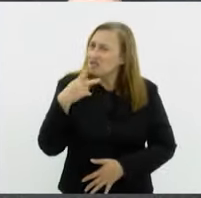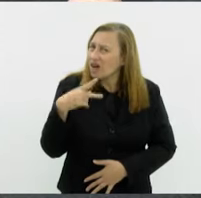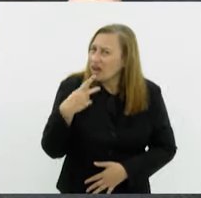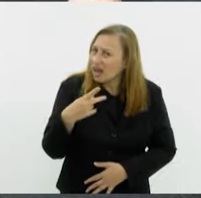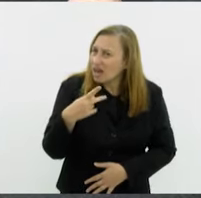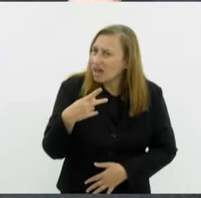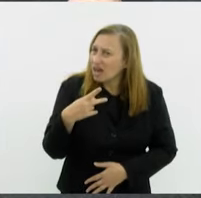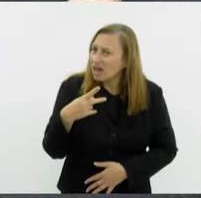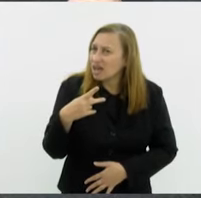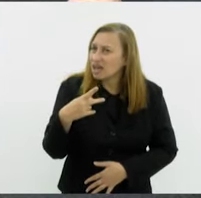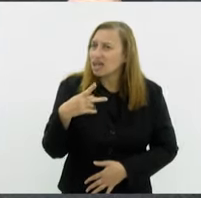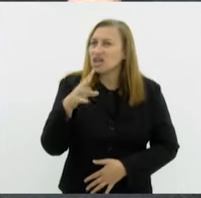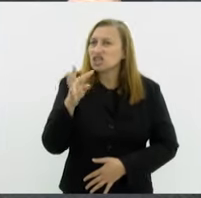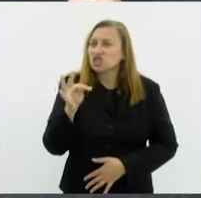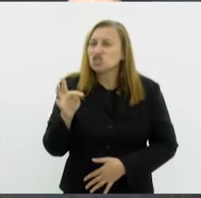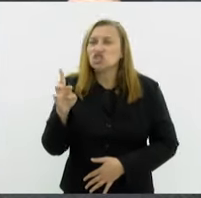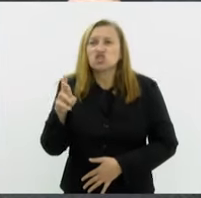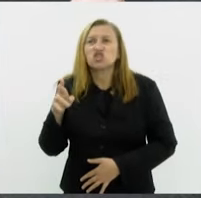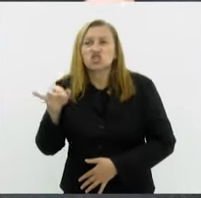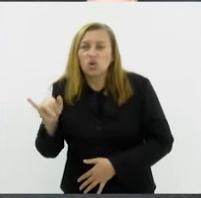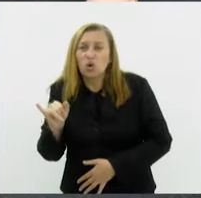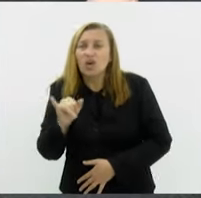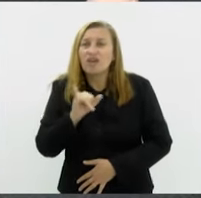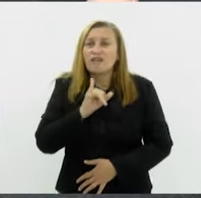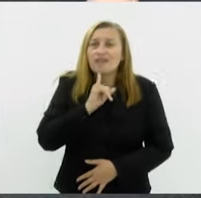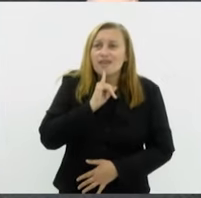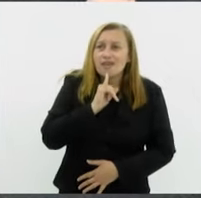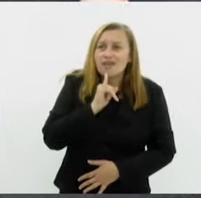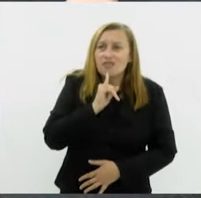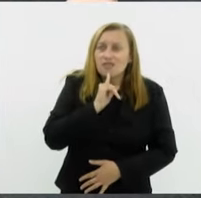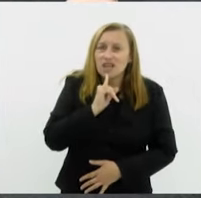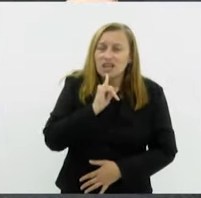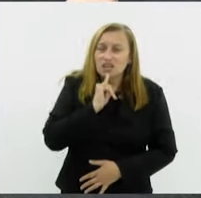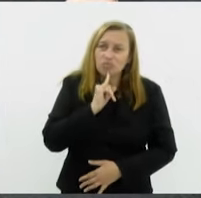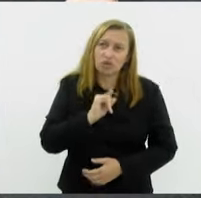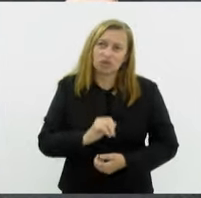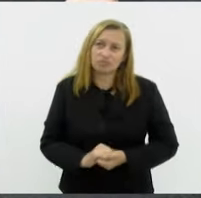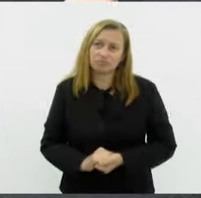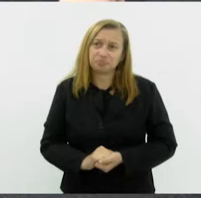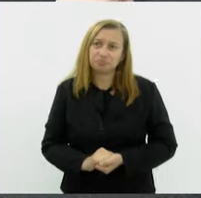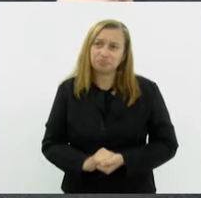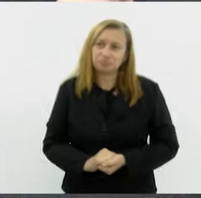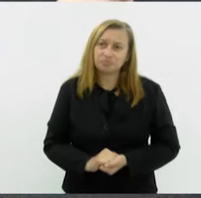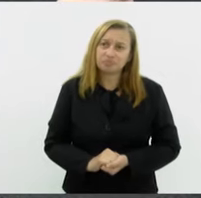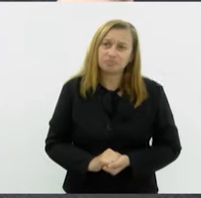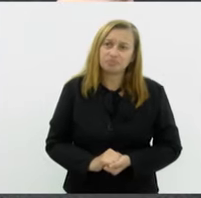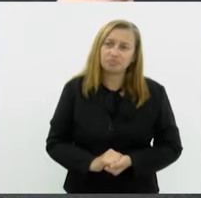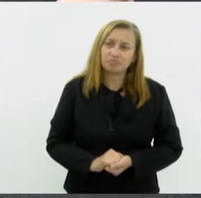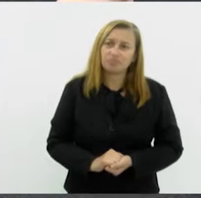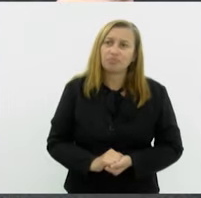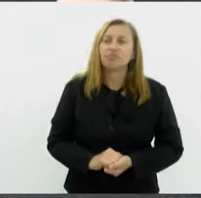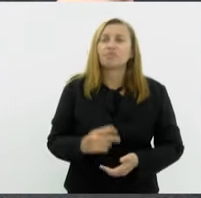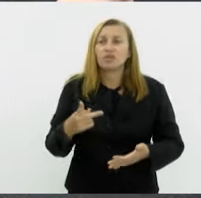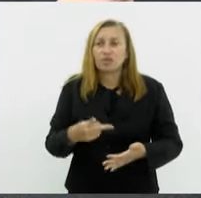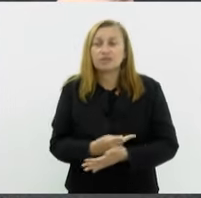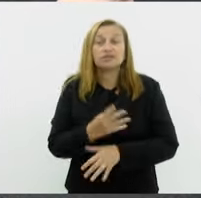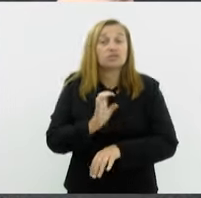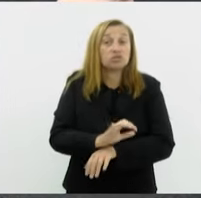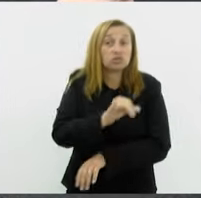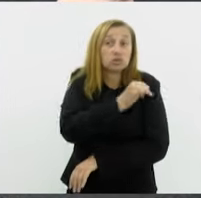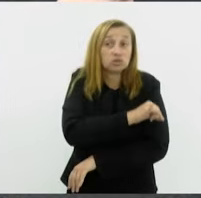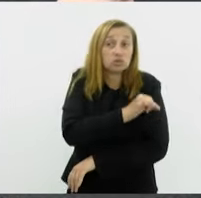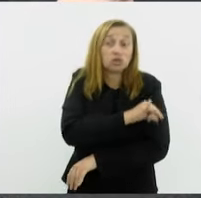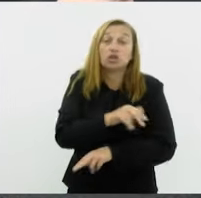essa lógica de Troia, infelizmente, tem sido a constância no Estado do Rio de Janeiro e